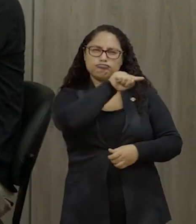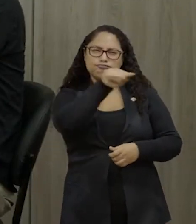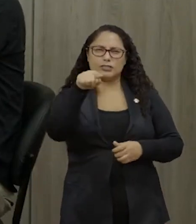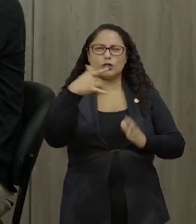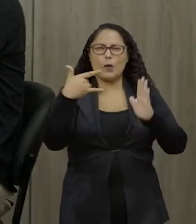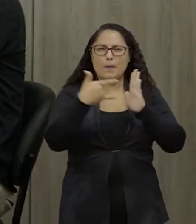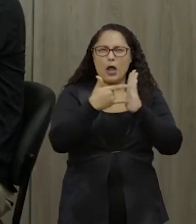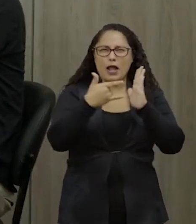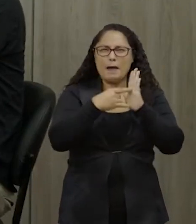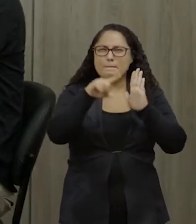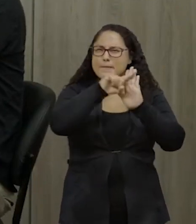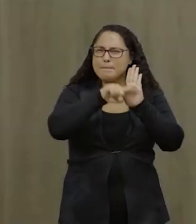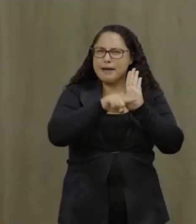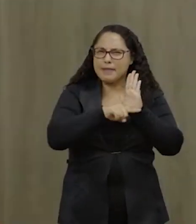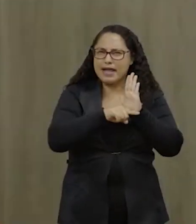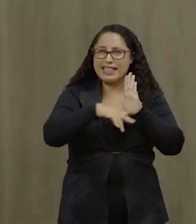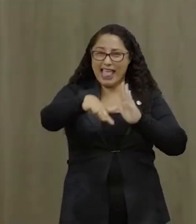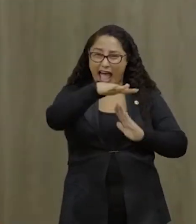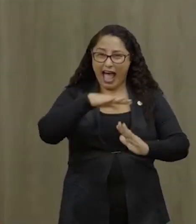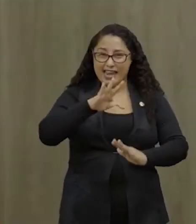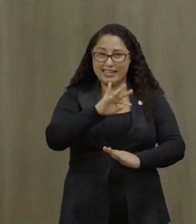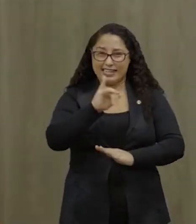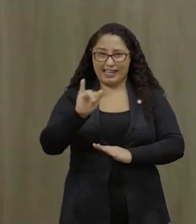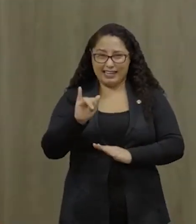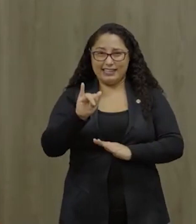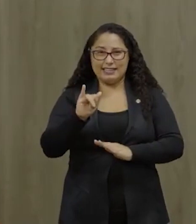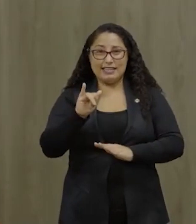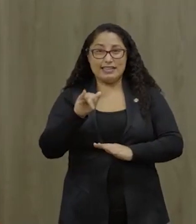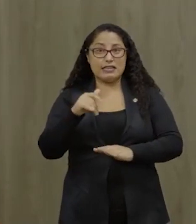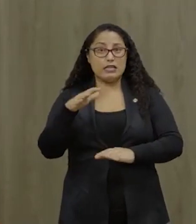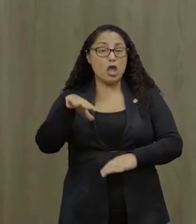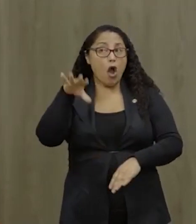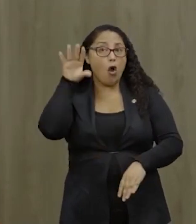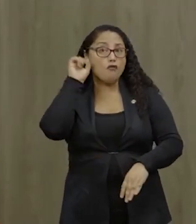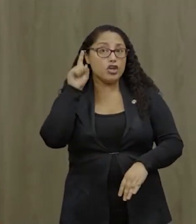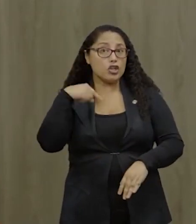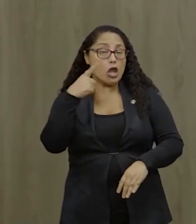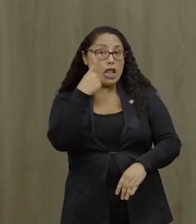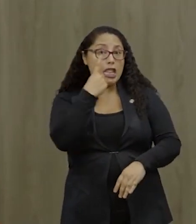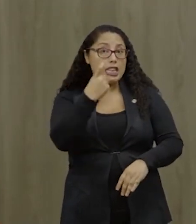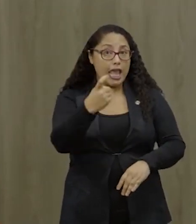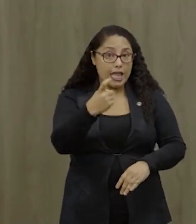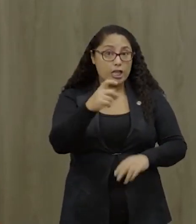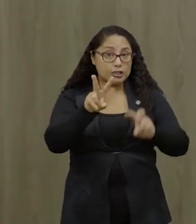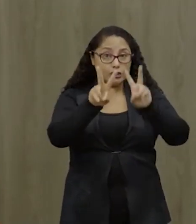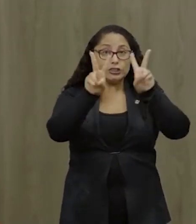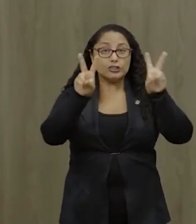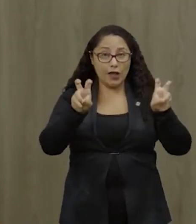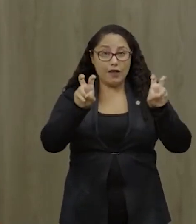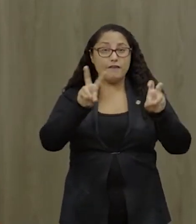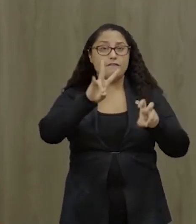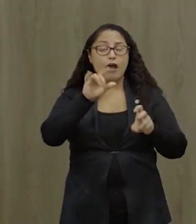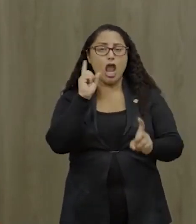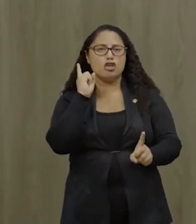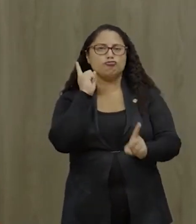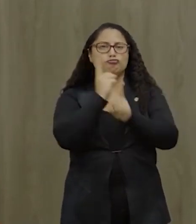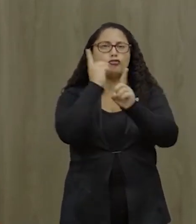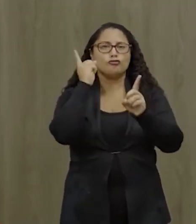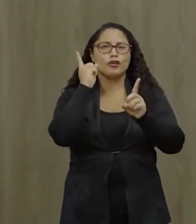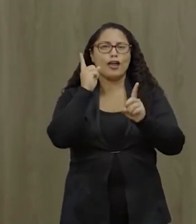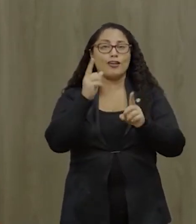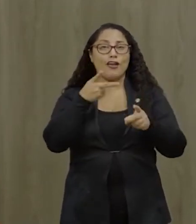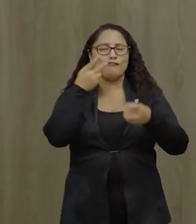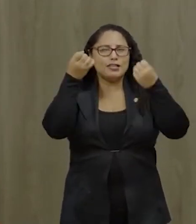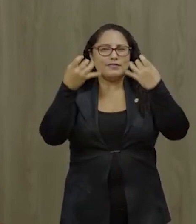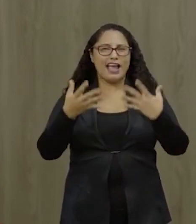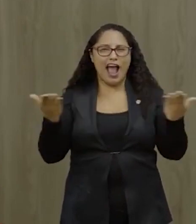programa, principalmente na área de TI, que está ouvindo a gente e se interessa pelo assunto, vai se identificar agora com o